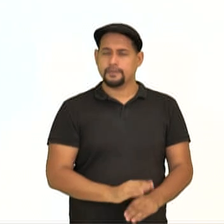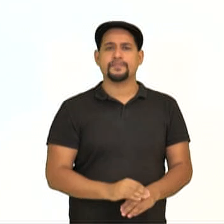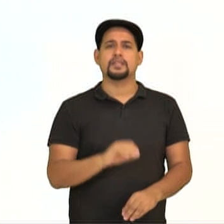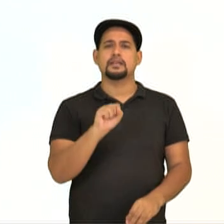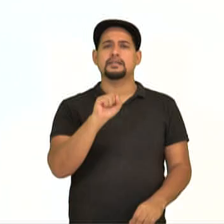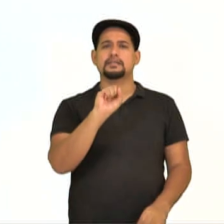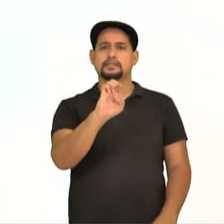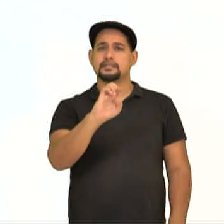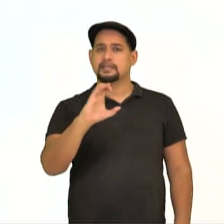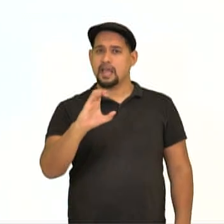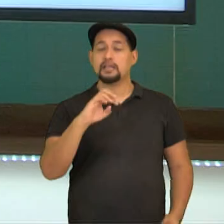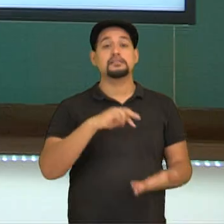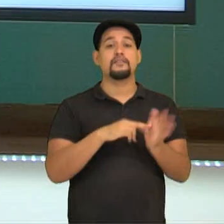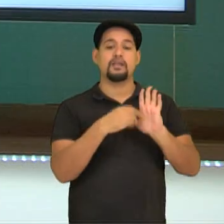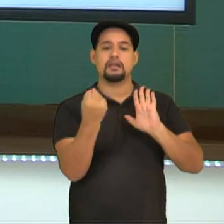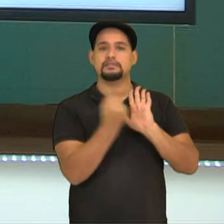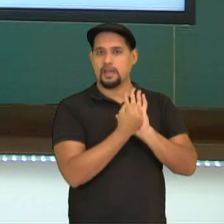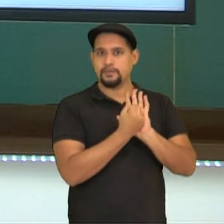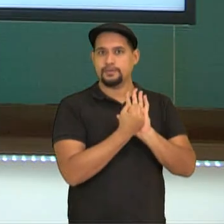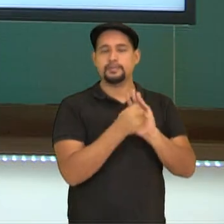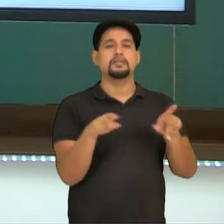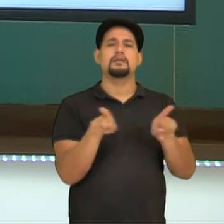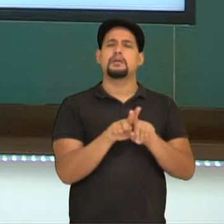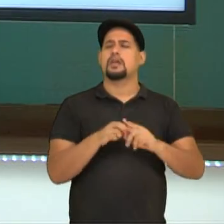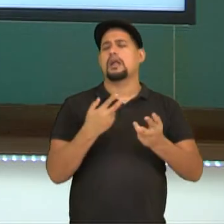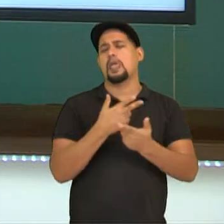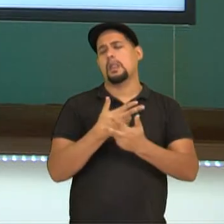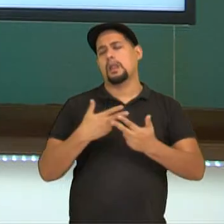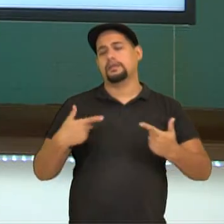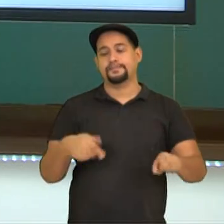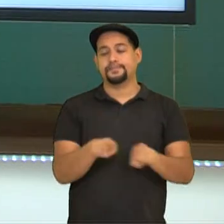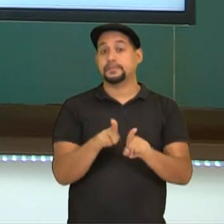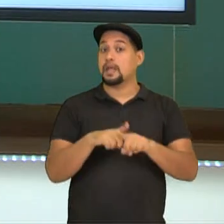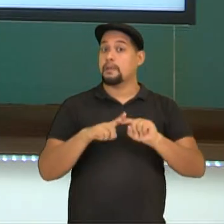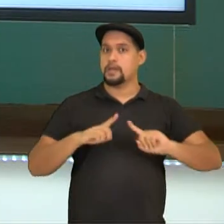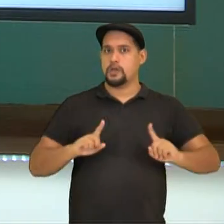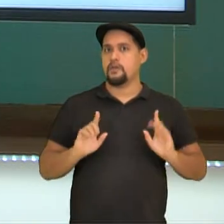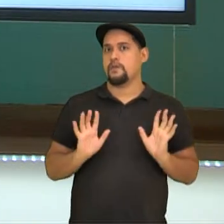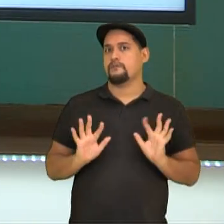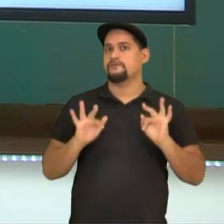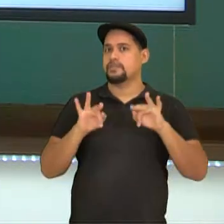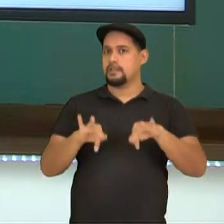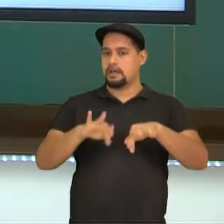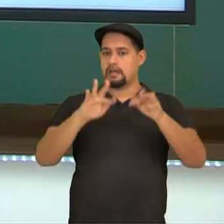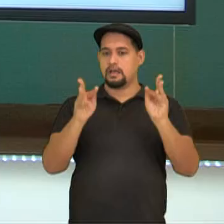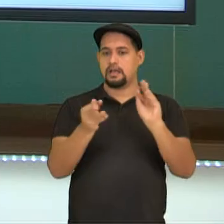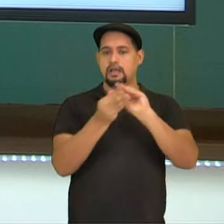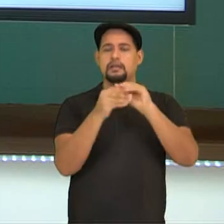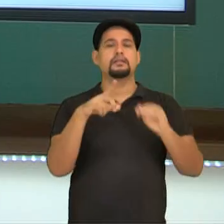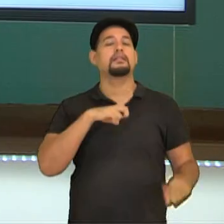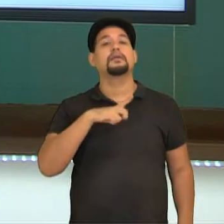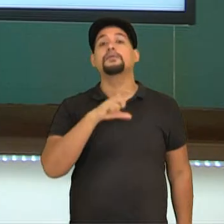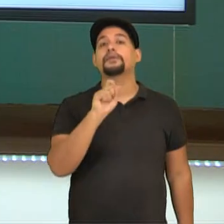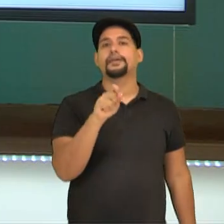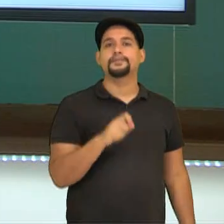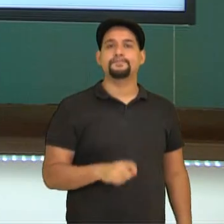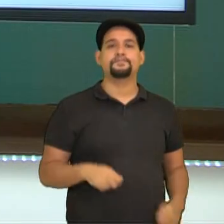Sec, século. E outras mais. Ao final da abreviatura, o que tem que aparecer?